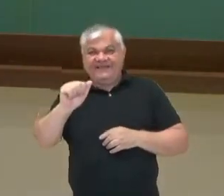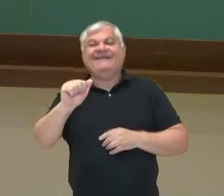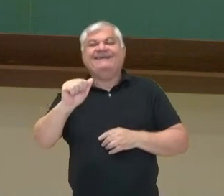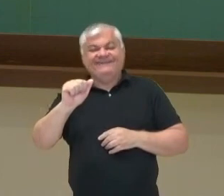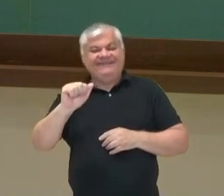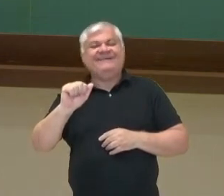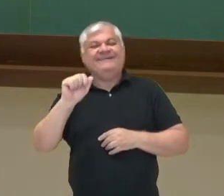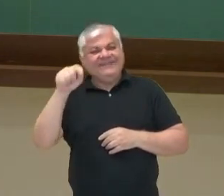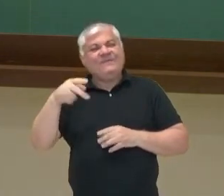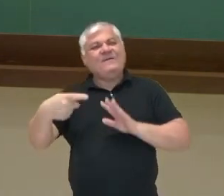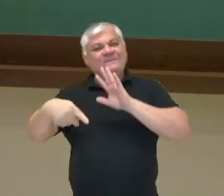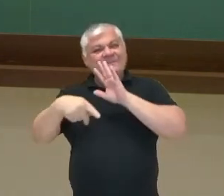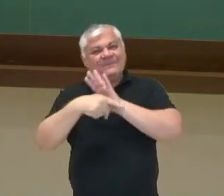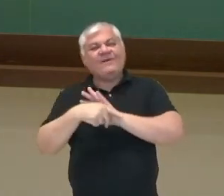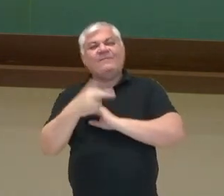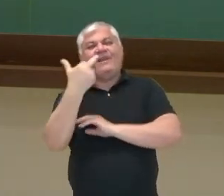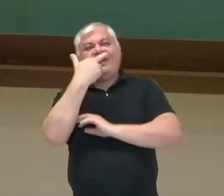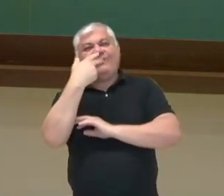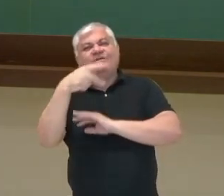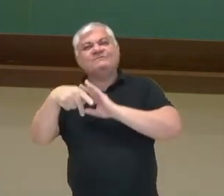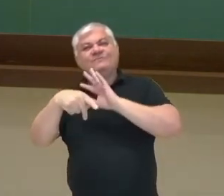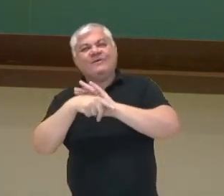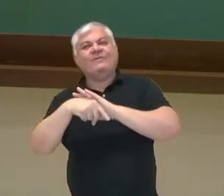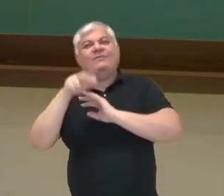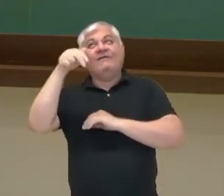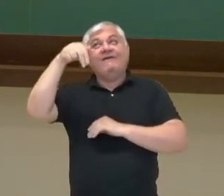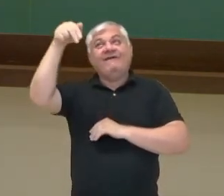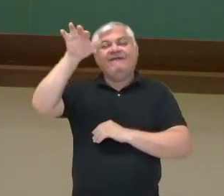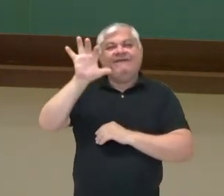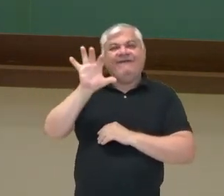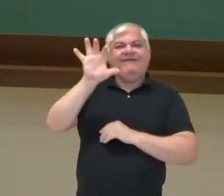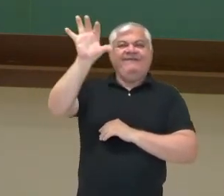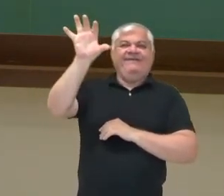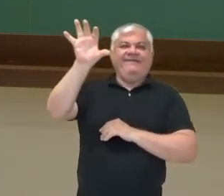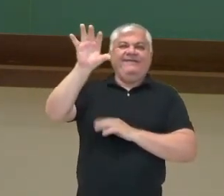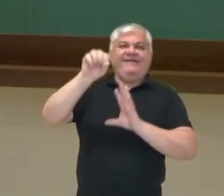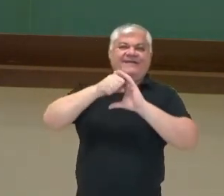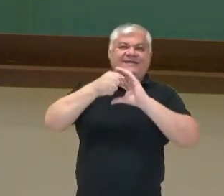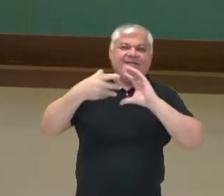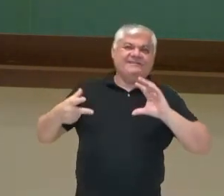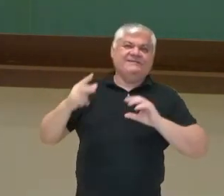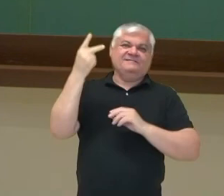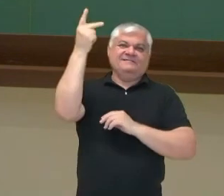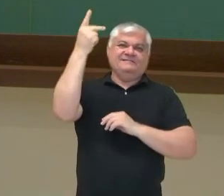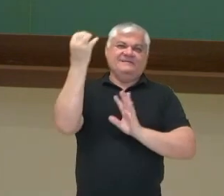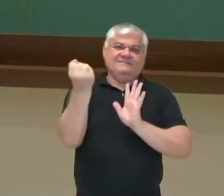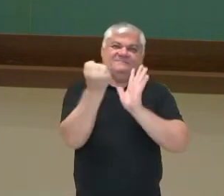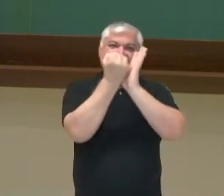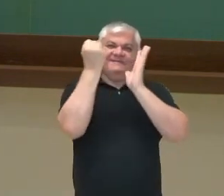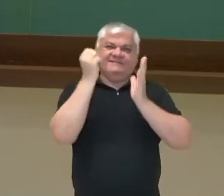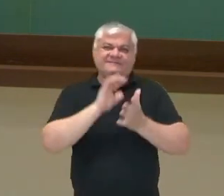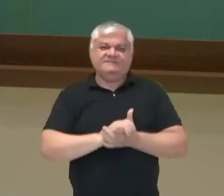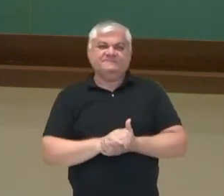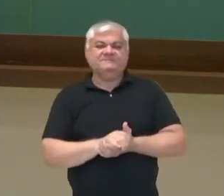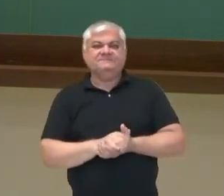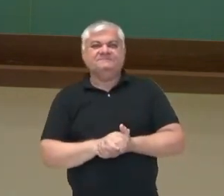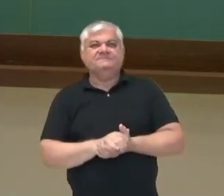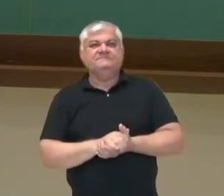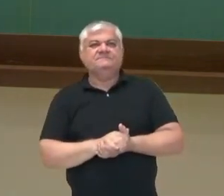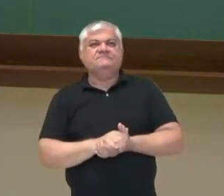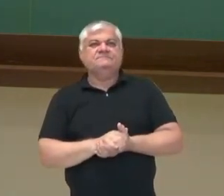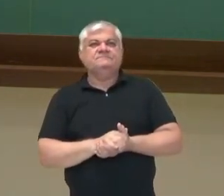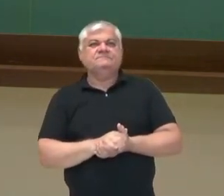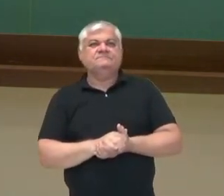aí que é próprio, né, do sotaque daquela região, uma característica muito marcante, tá bom?